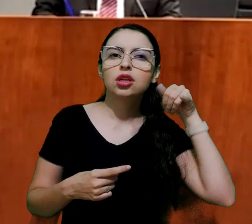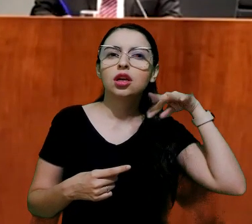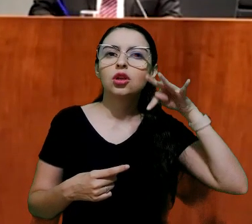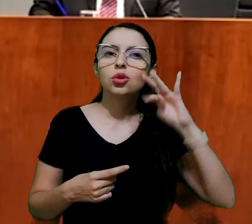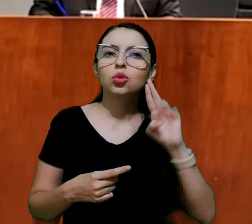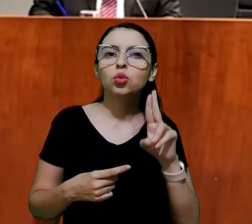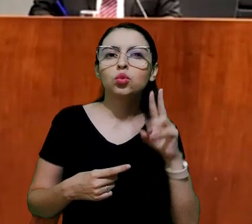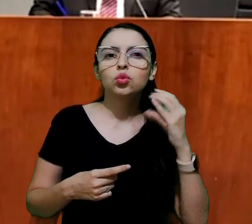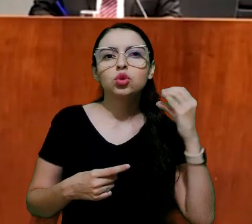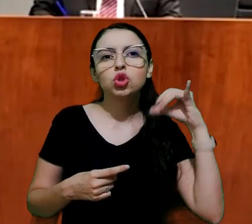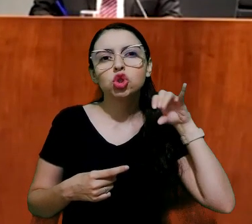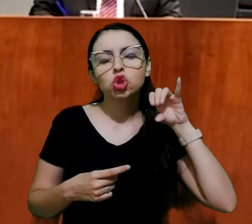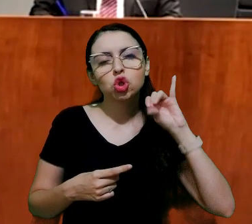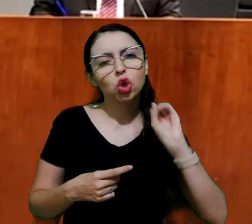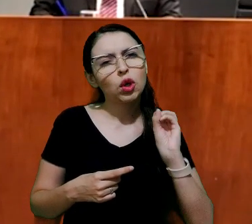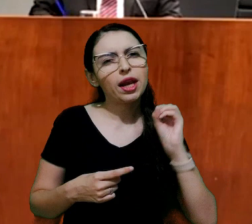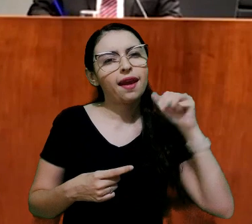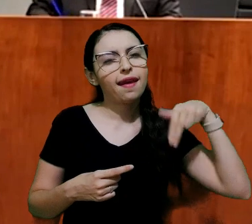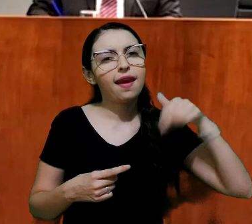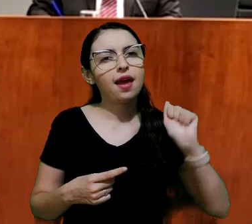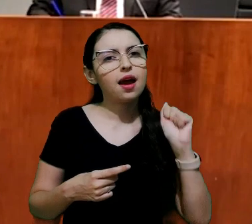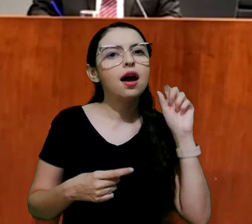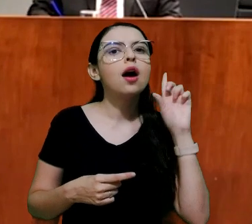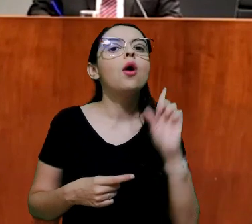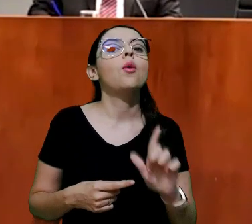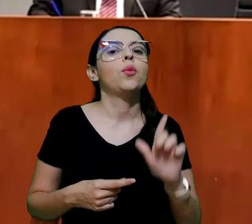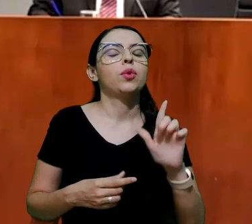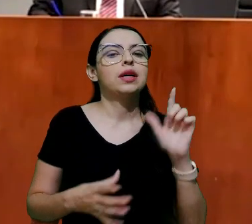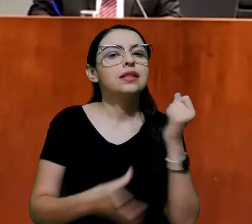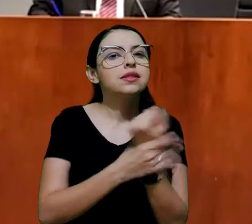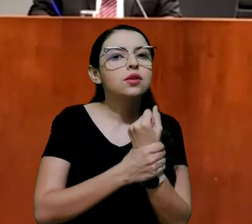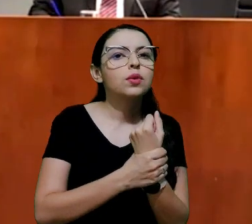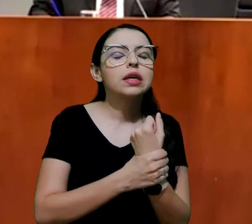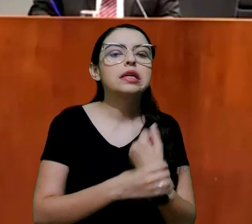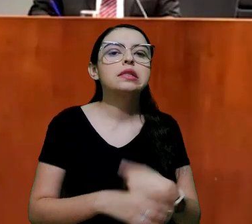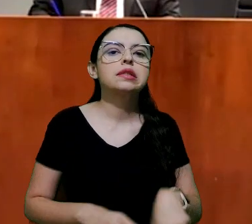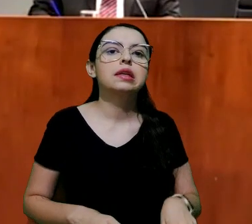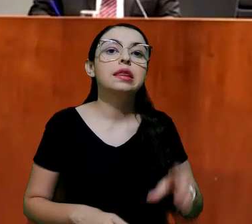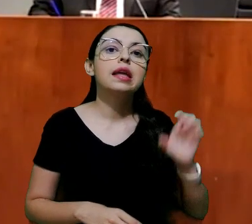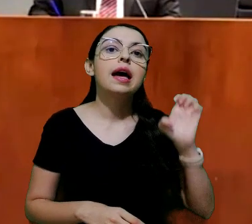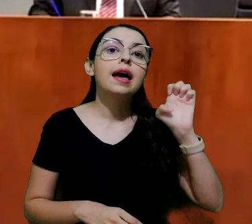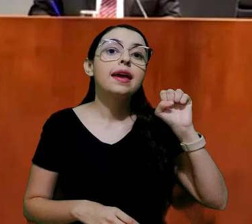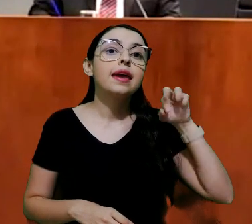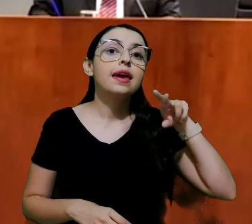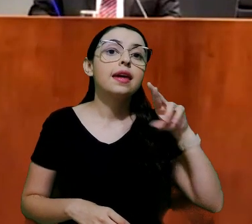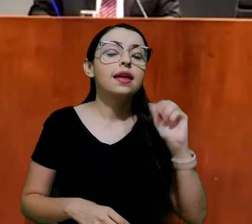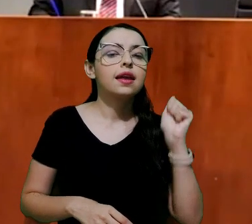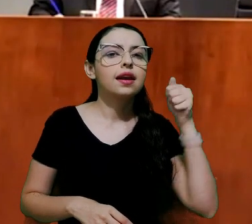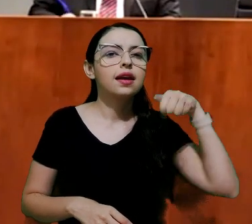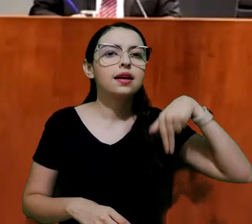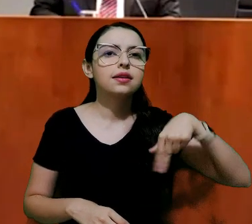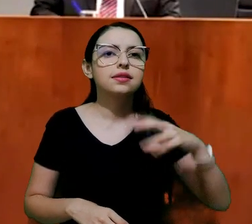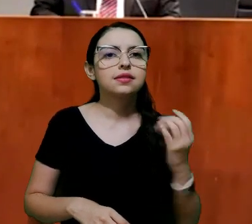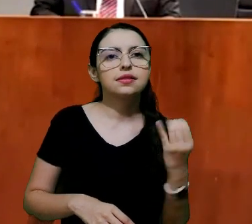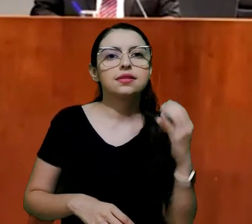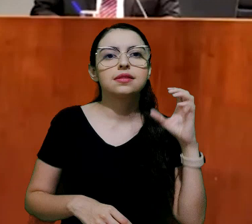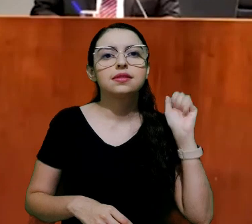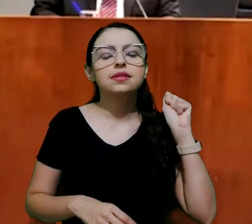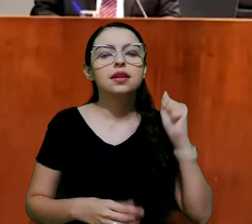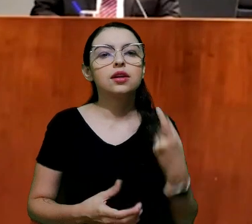é um aspecto fundamental da estrutura do nosso Estado democrático de